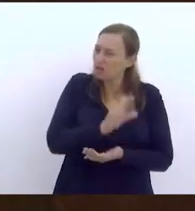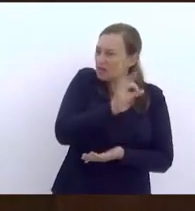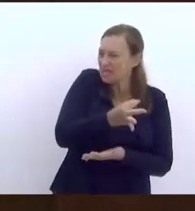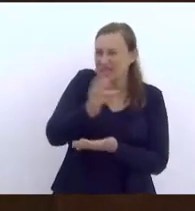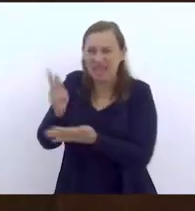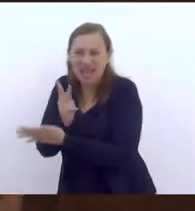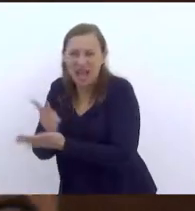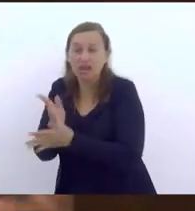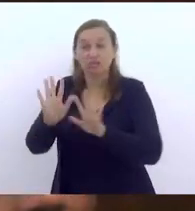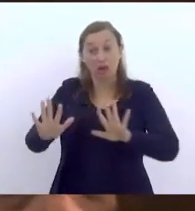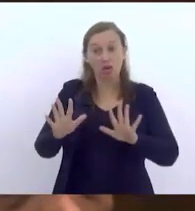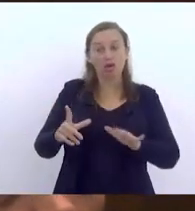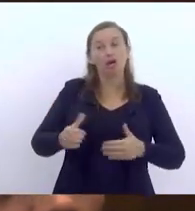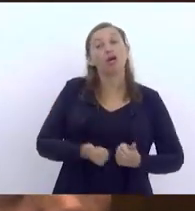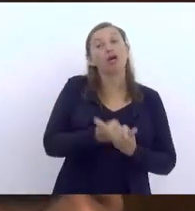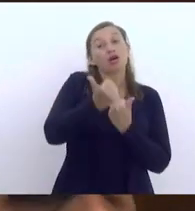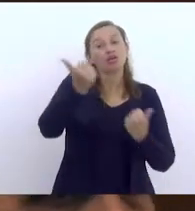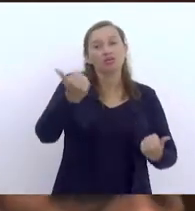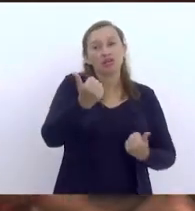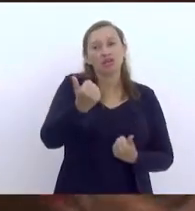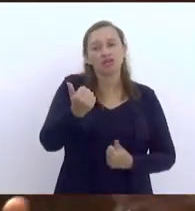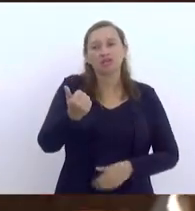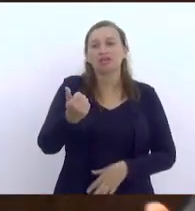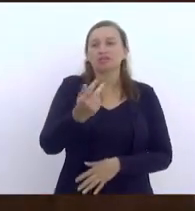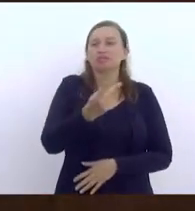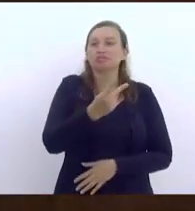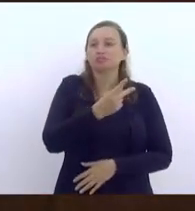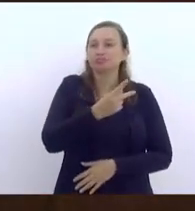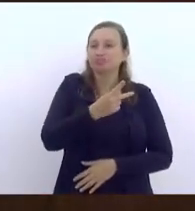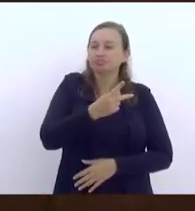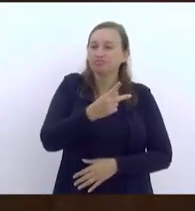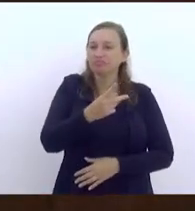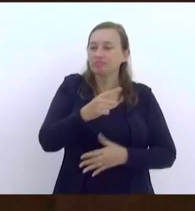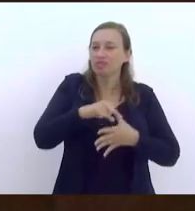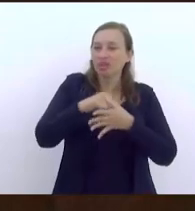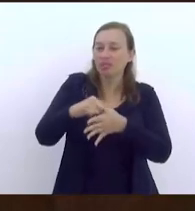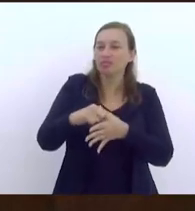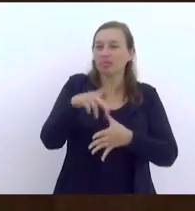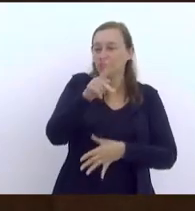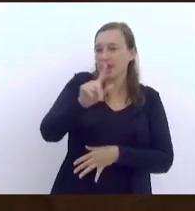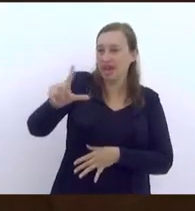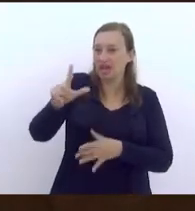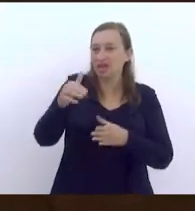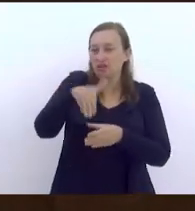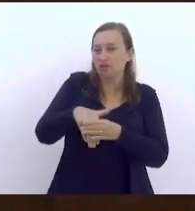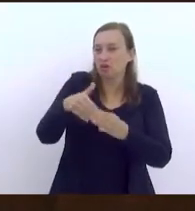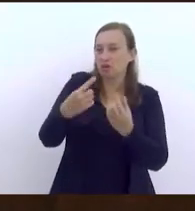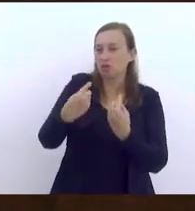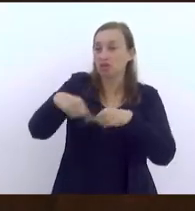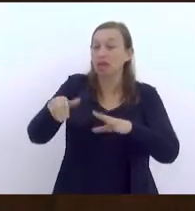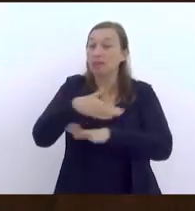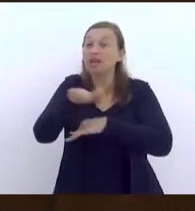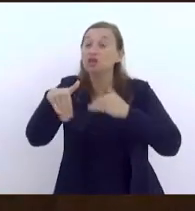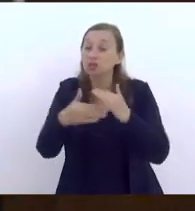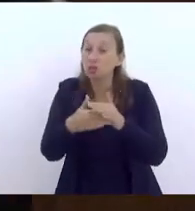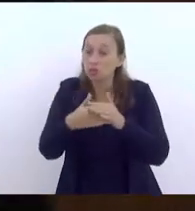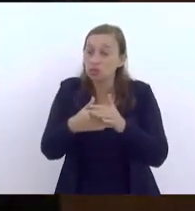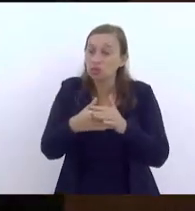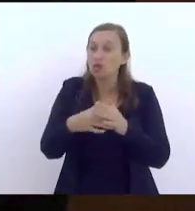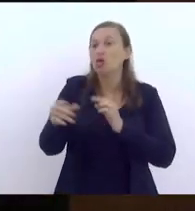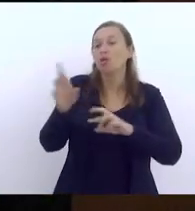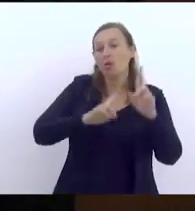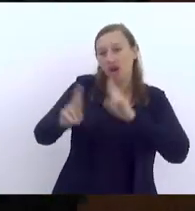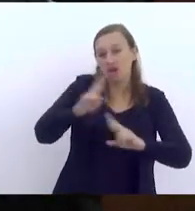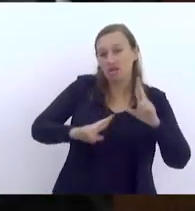primeiro vice-líder da bancada do PL, encaminhar o voto contrário para toda a bancada com relação a